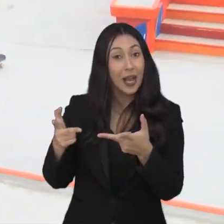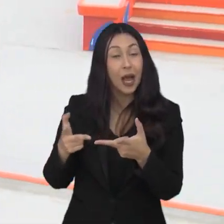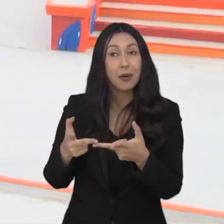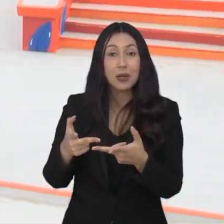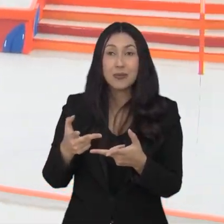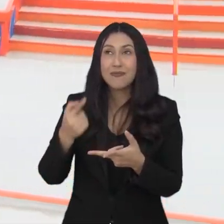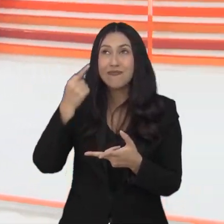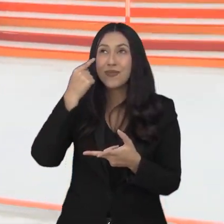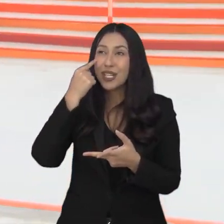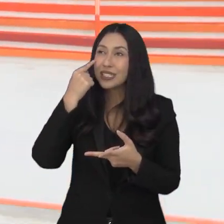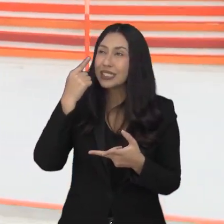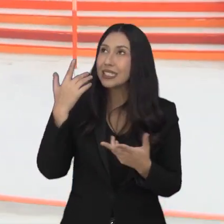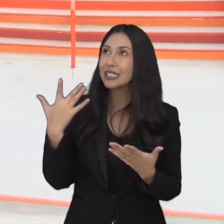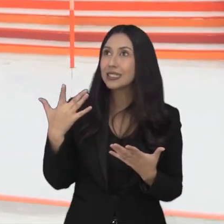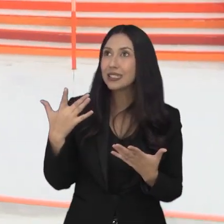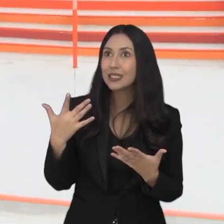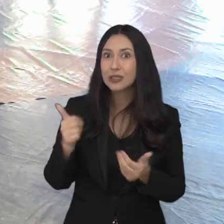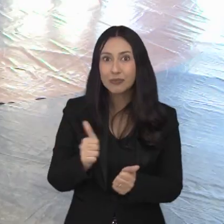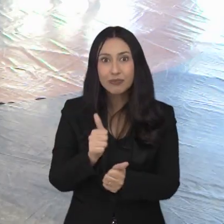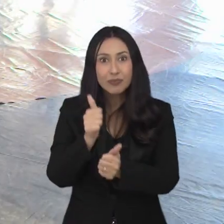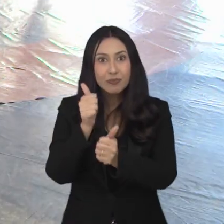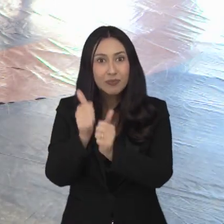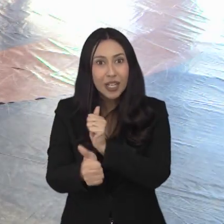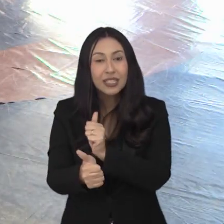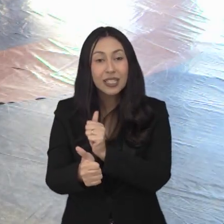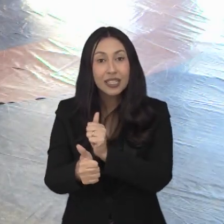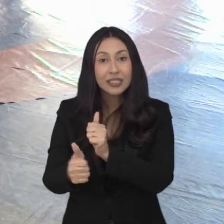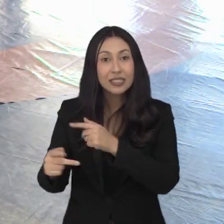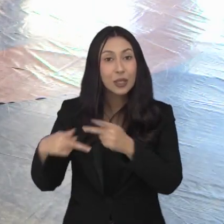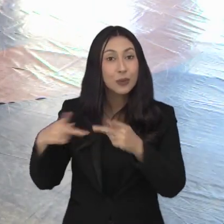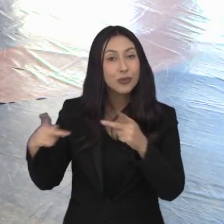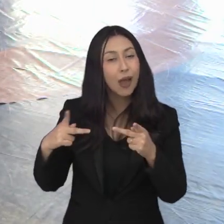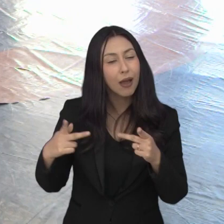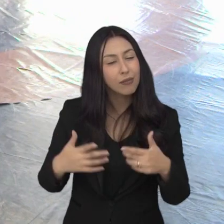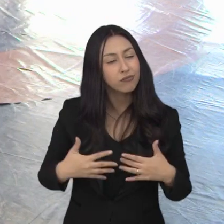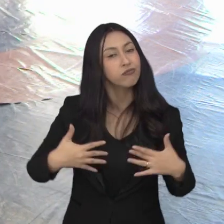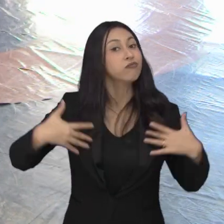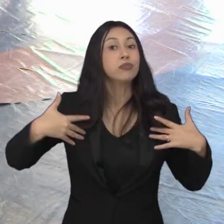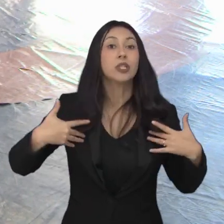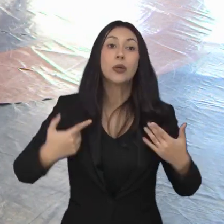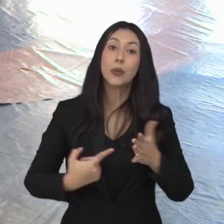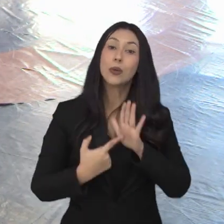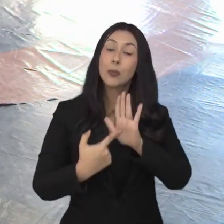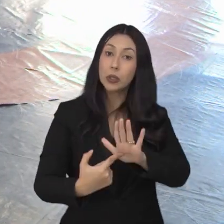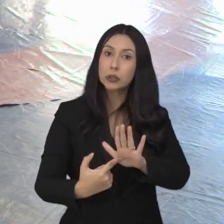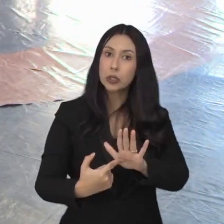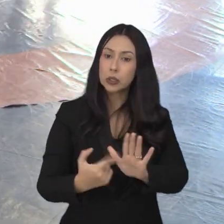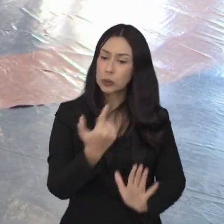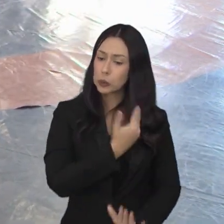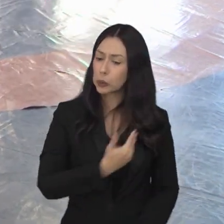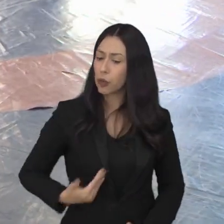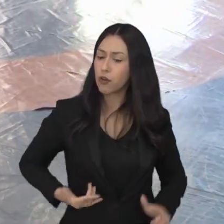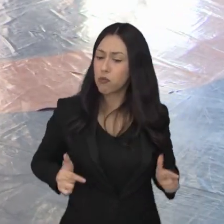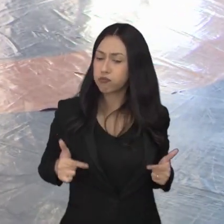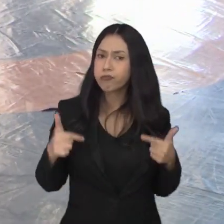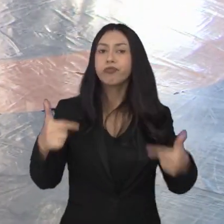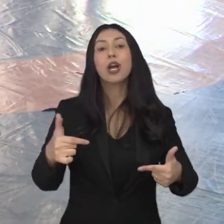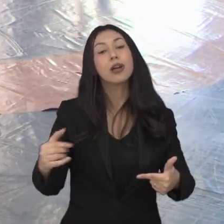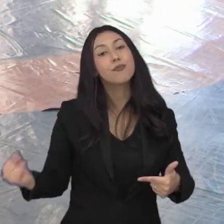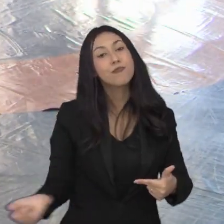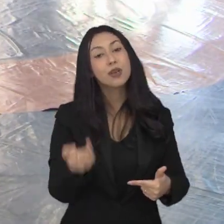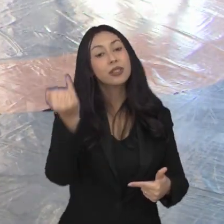São José, ter atletas joseenses nas Olimpíadas é motivo de orgulho e mostra a importância do poder